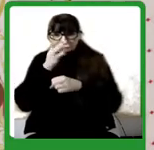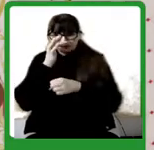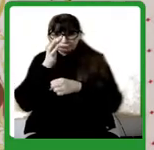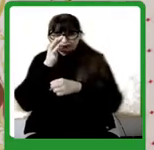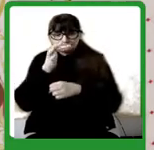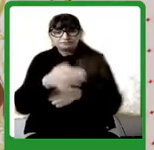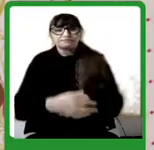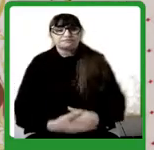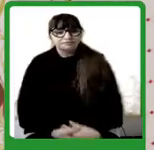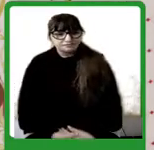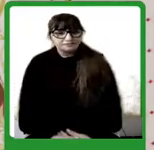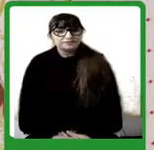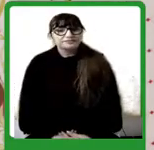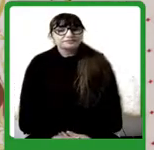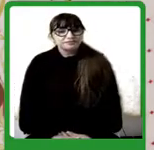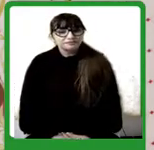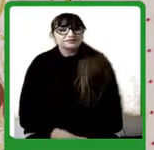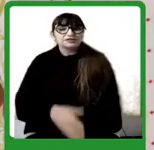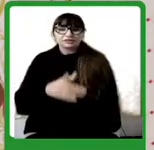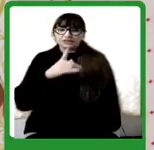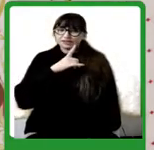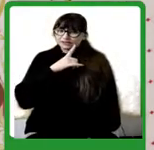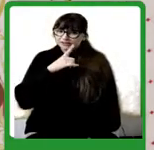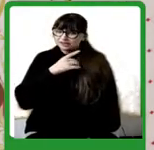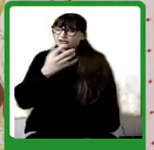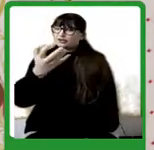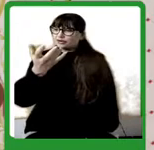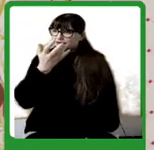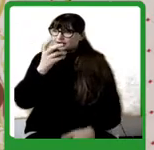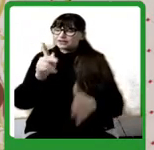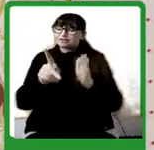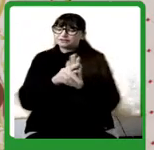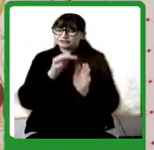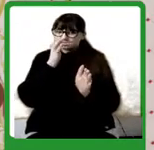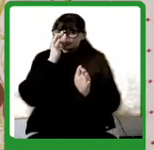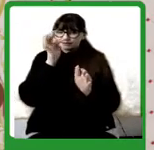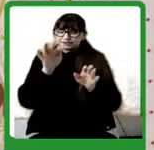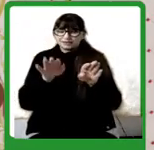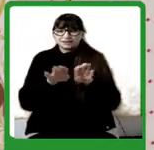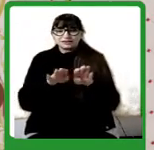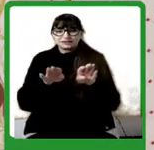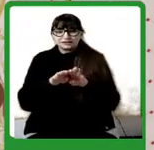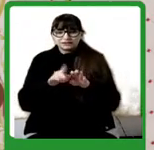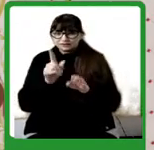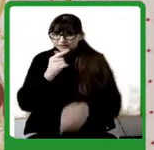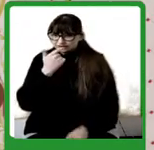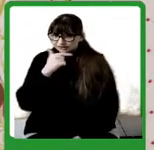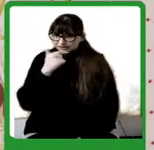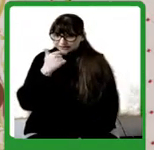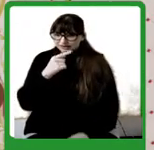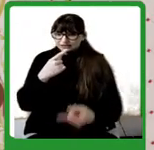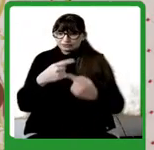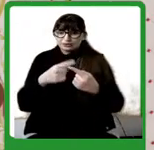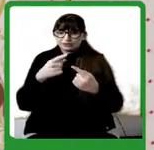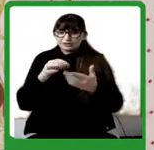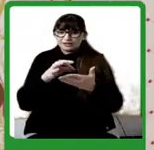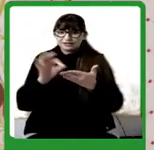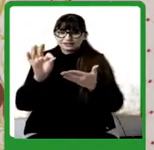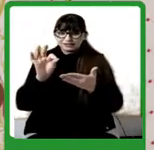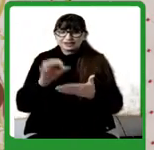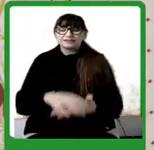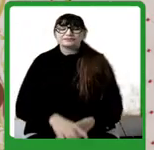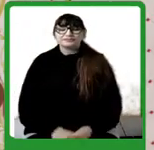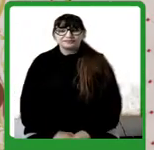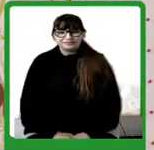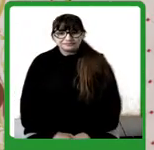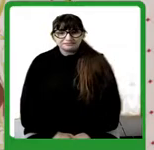Já tem pra tudo, eu quero um pra minhas orquídeas também, tá? E tu não ri, Angelita, que é tu que vai assinar isso ali. Que eu também não